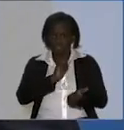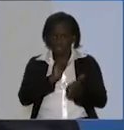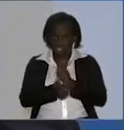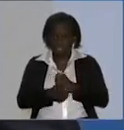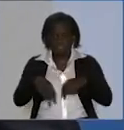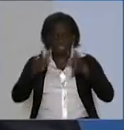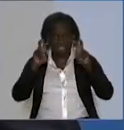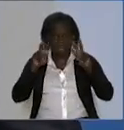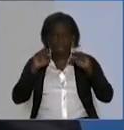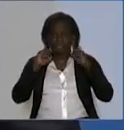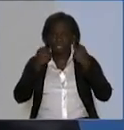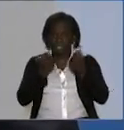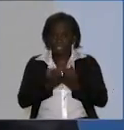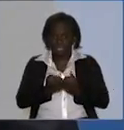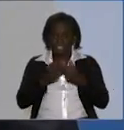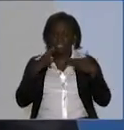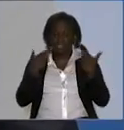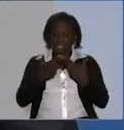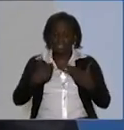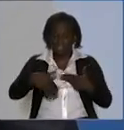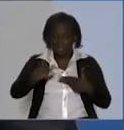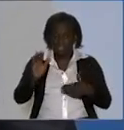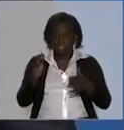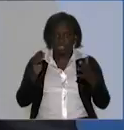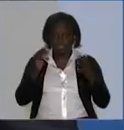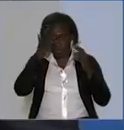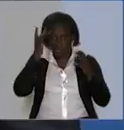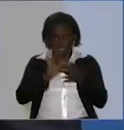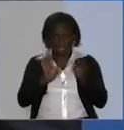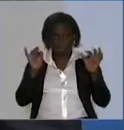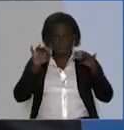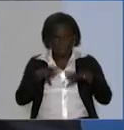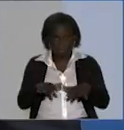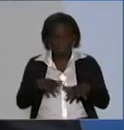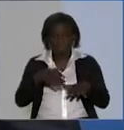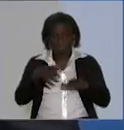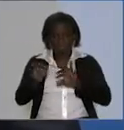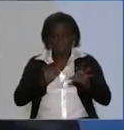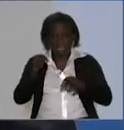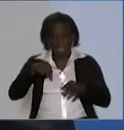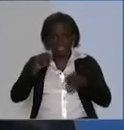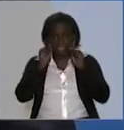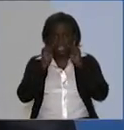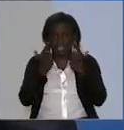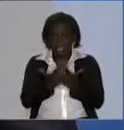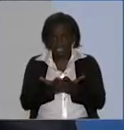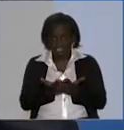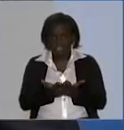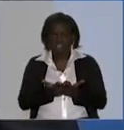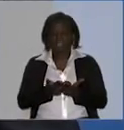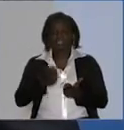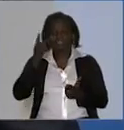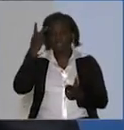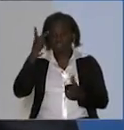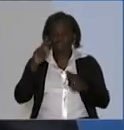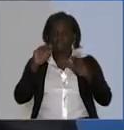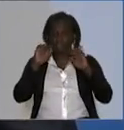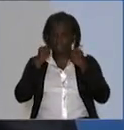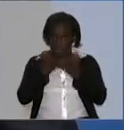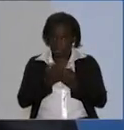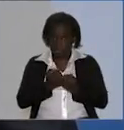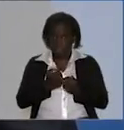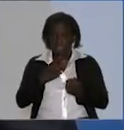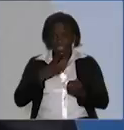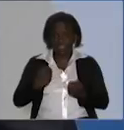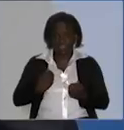do Arena Esportiva e o tema foi o Maracanã e a audiência pública que vai ser realizada aqui na Alerj sobre